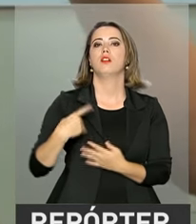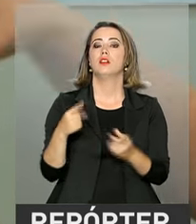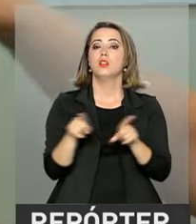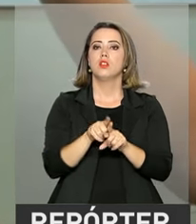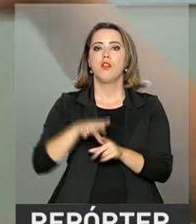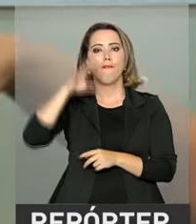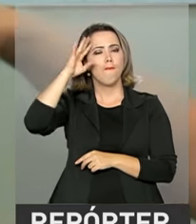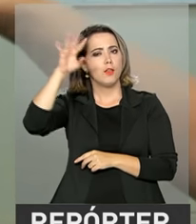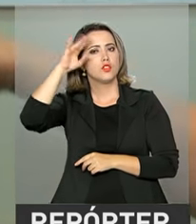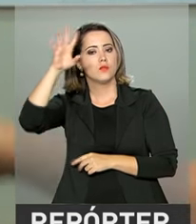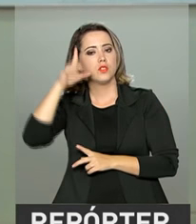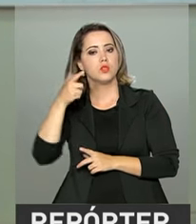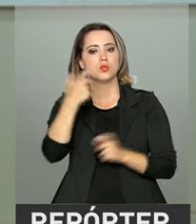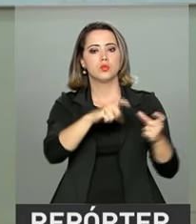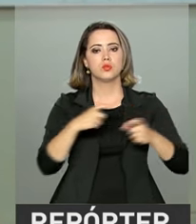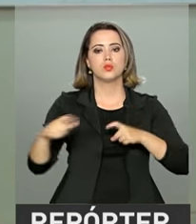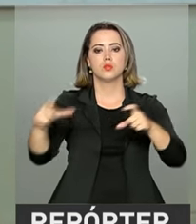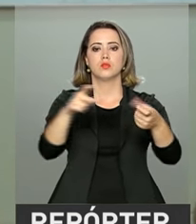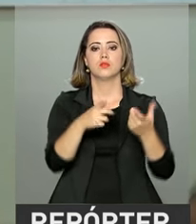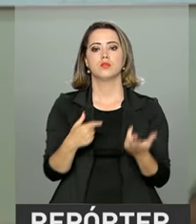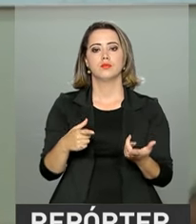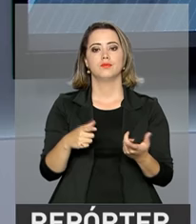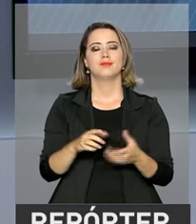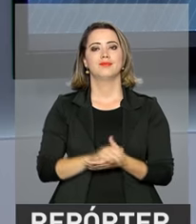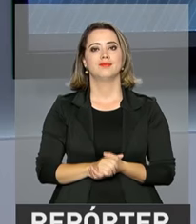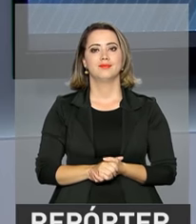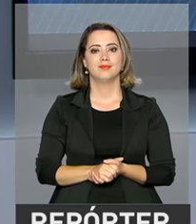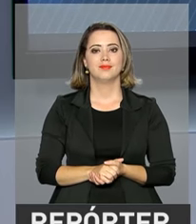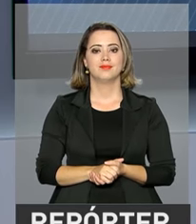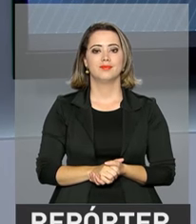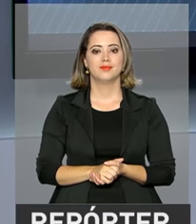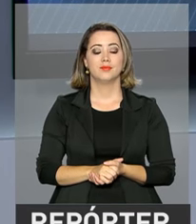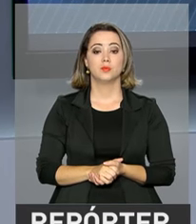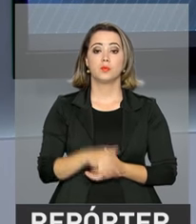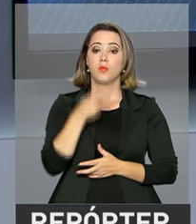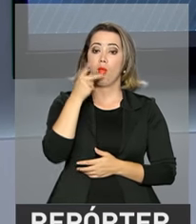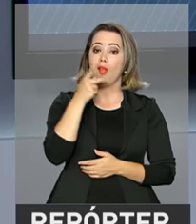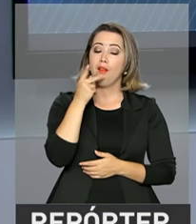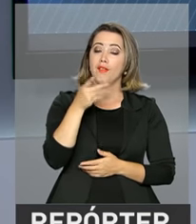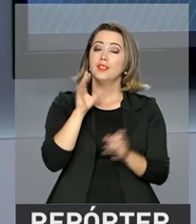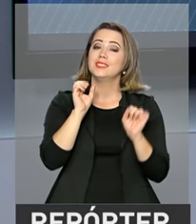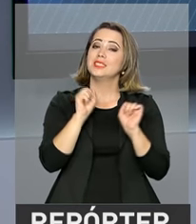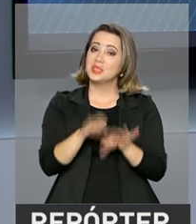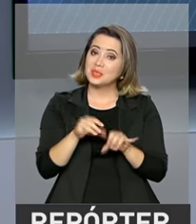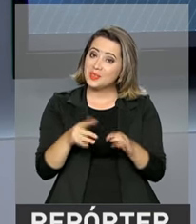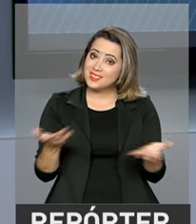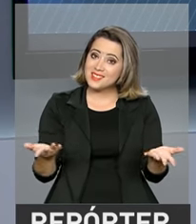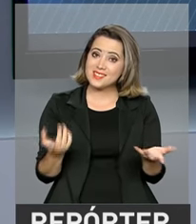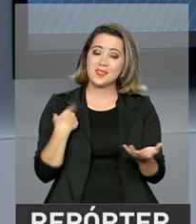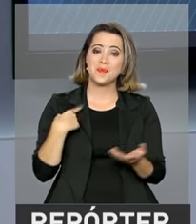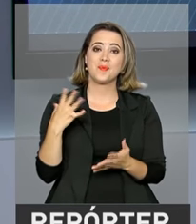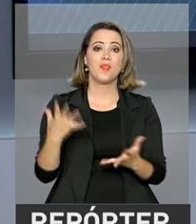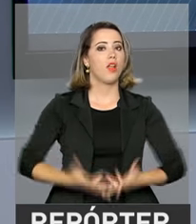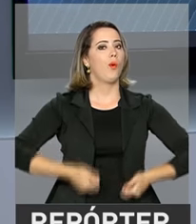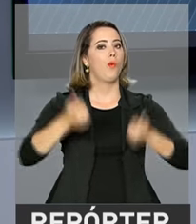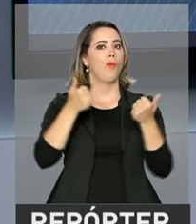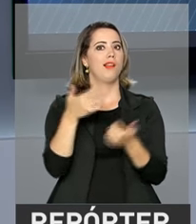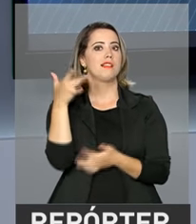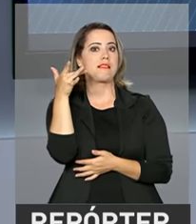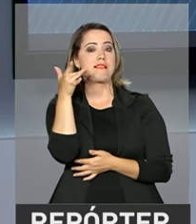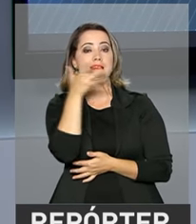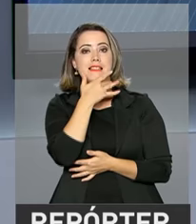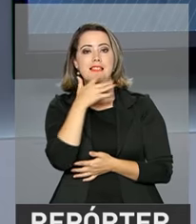as viagens por todos os lugares citados na história. E tratando ainda de educação, a qualidade da merenda escolar